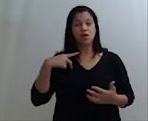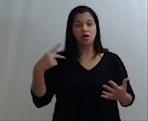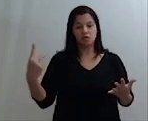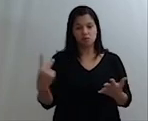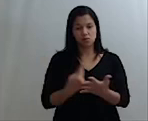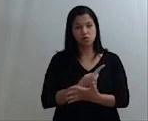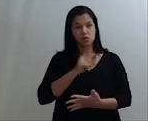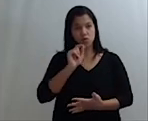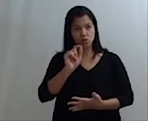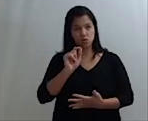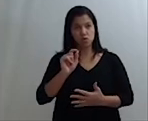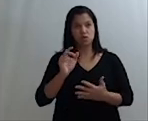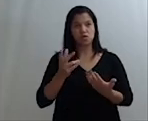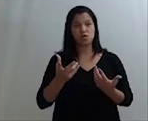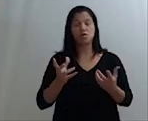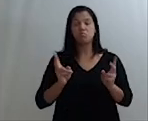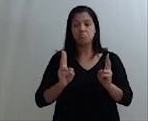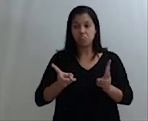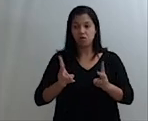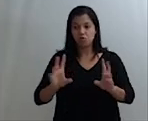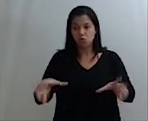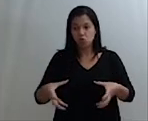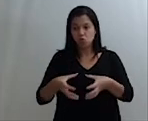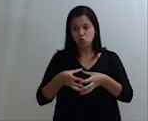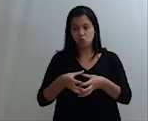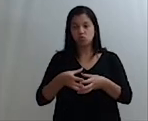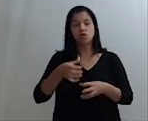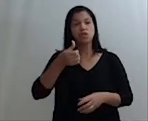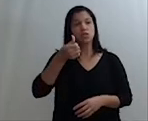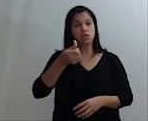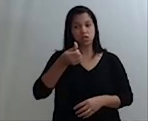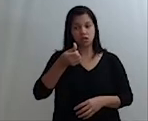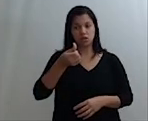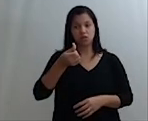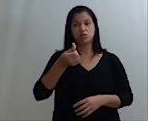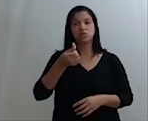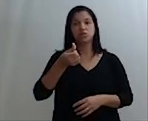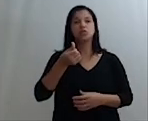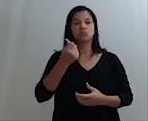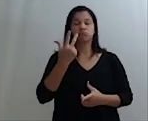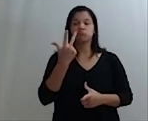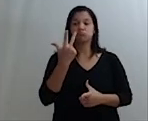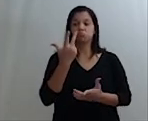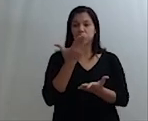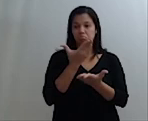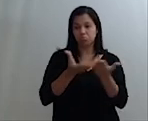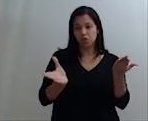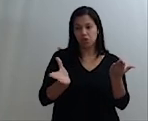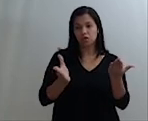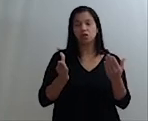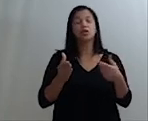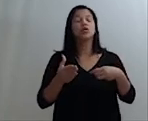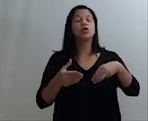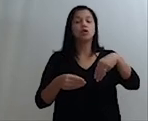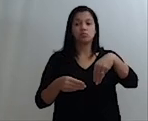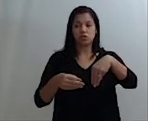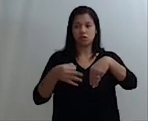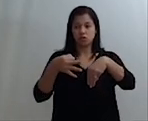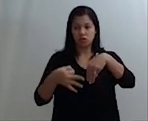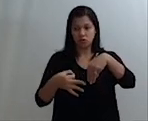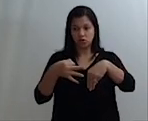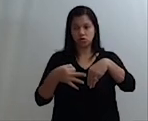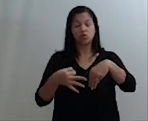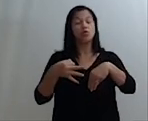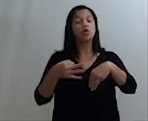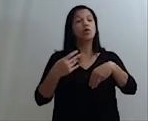essa igreja sexta turma vencidos os ministros nefi Cordeiro e Sebastião Reis por maioria